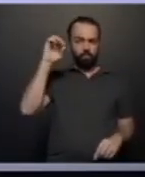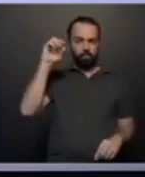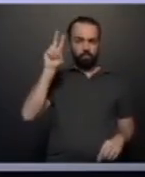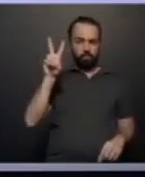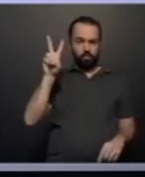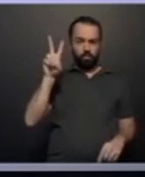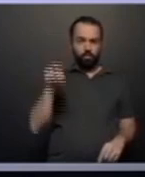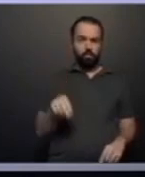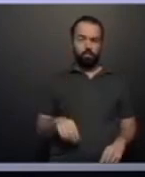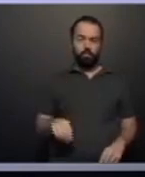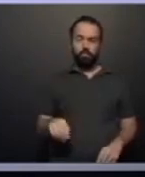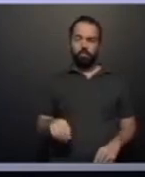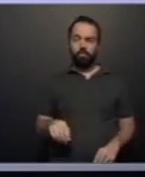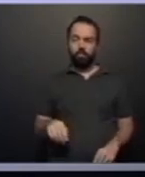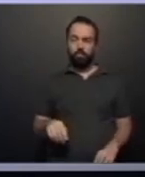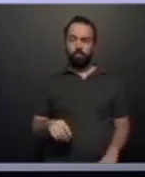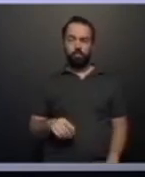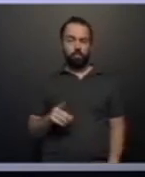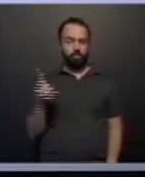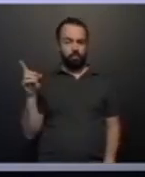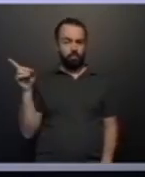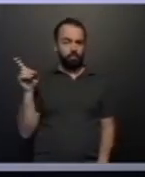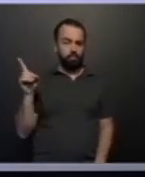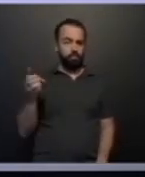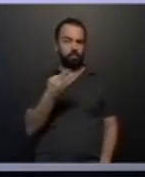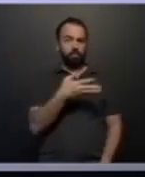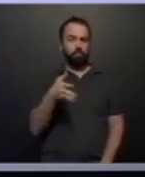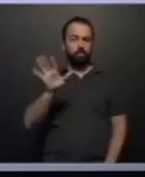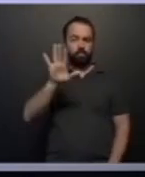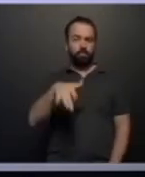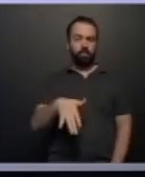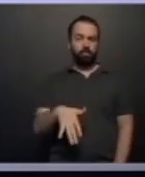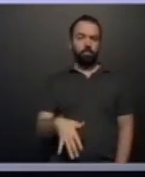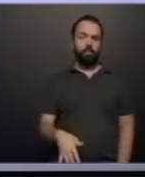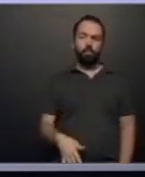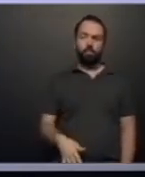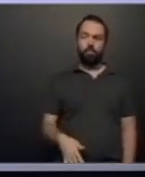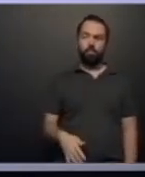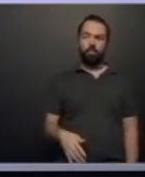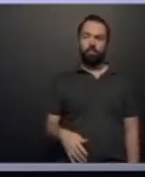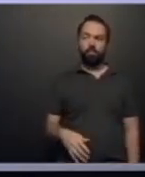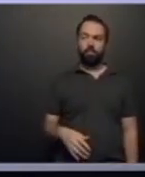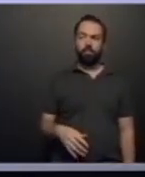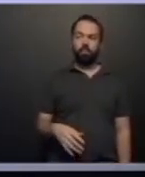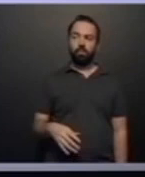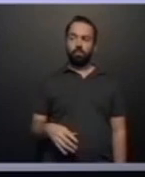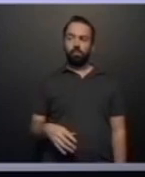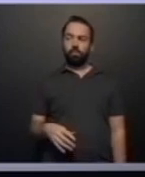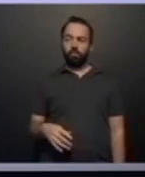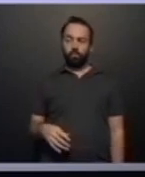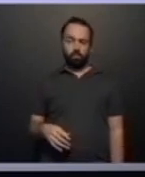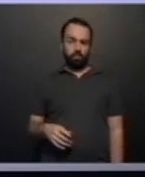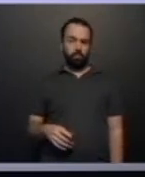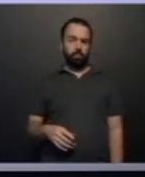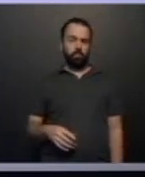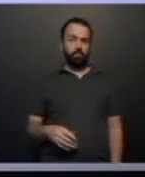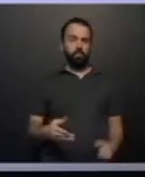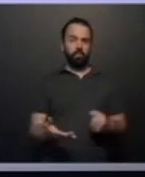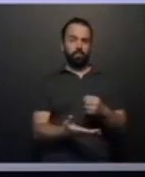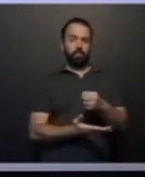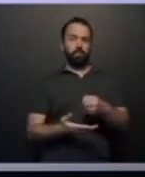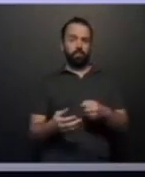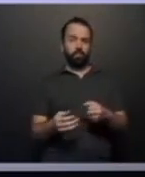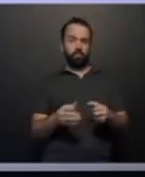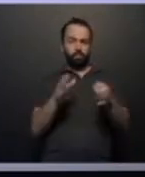Nessa próxima tabela, nós temos os 5 primeiros números escritos no sistema decimal e